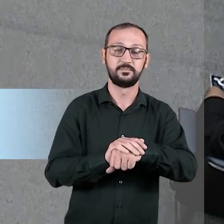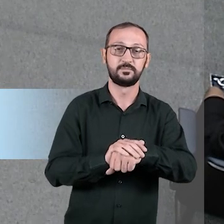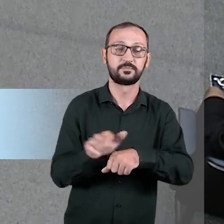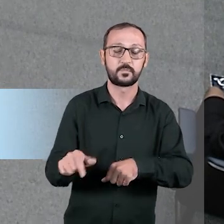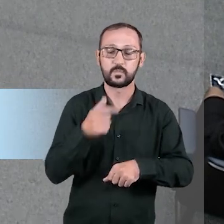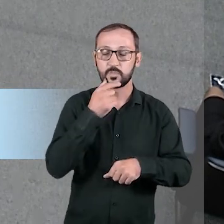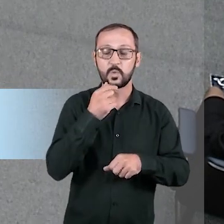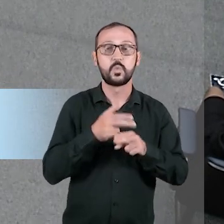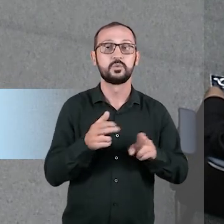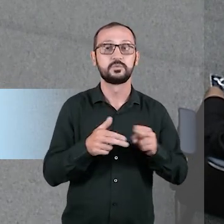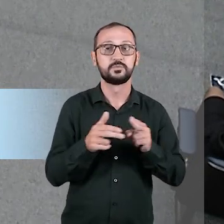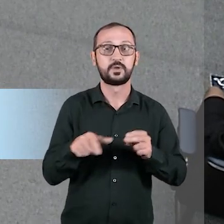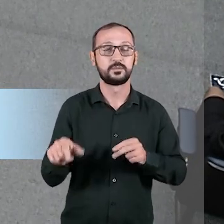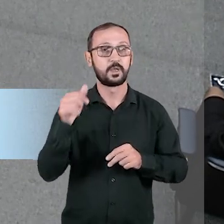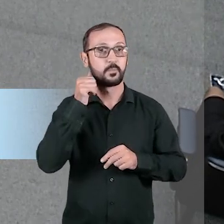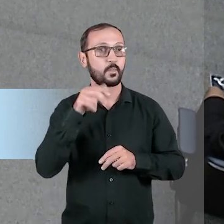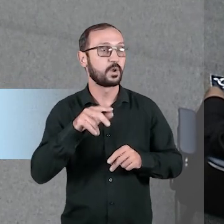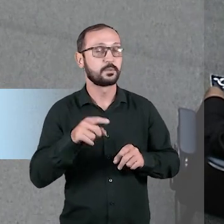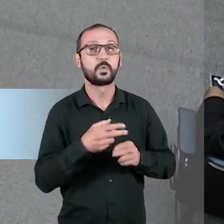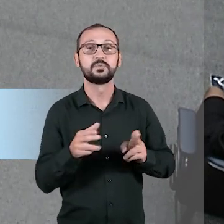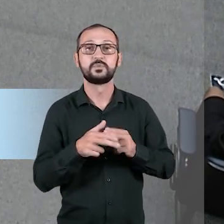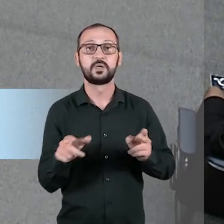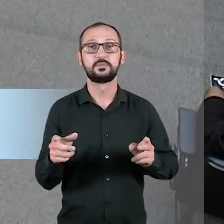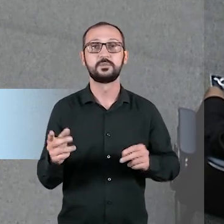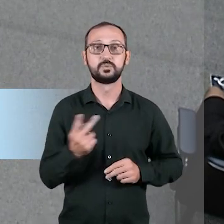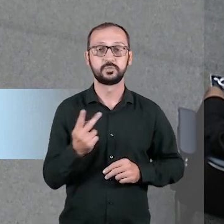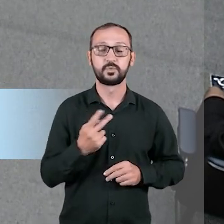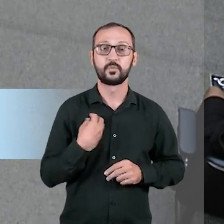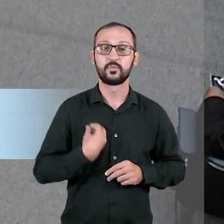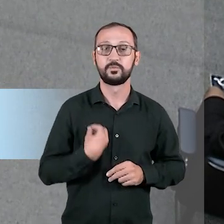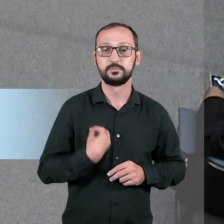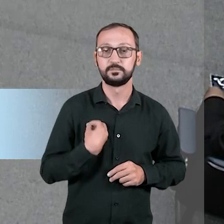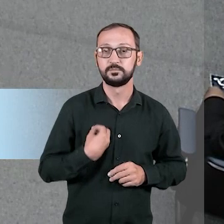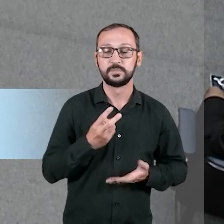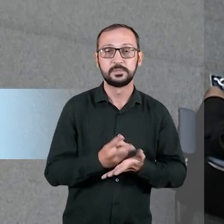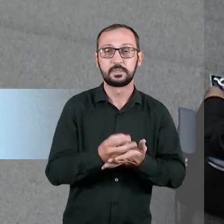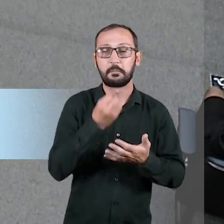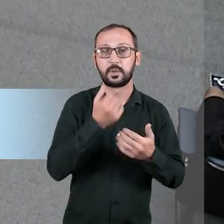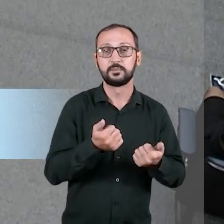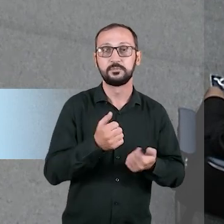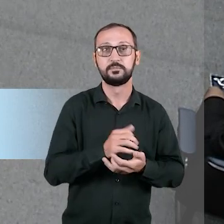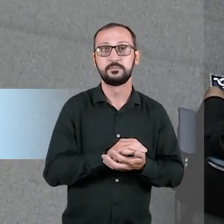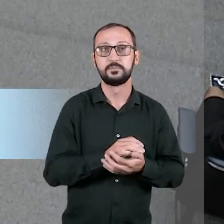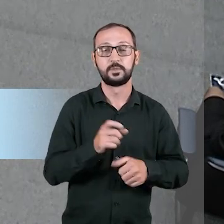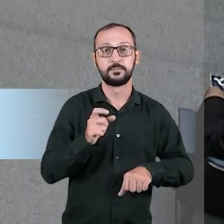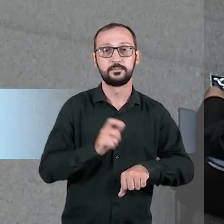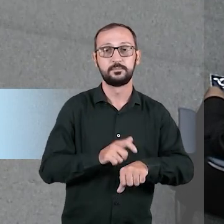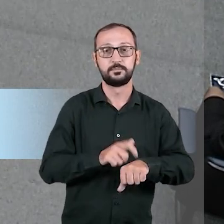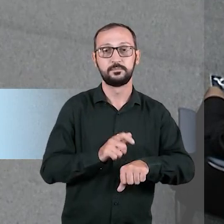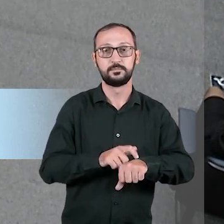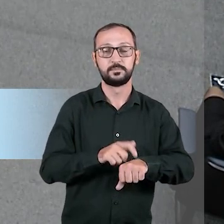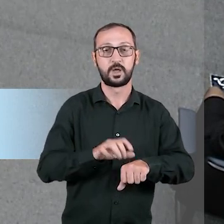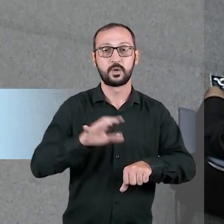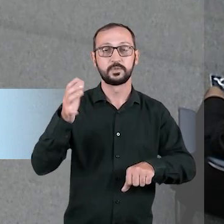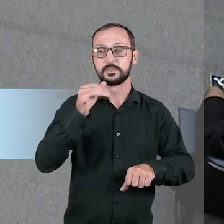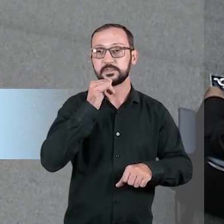não sabe de nada e ela faz de conta que ela também não sabe de nada. E eles vivem daquele jeito. Aí, num